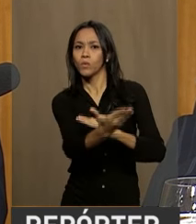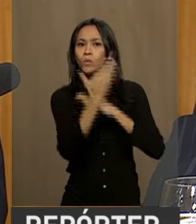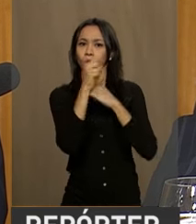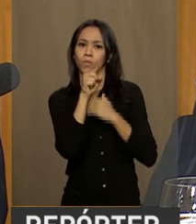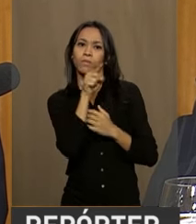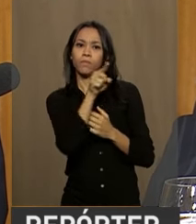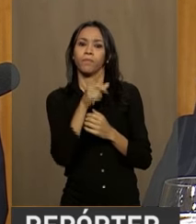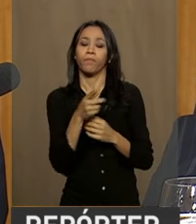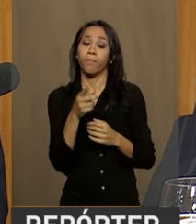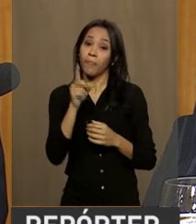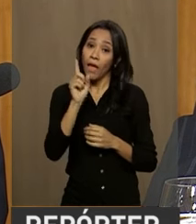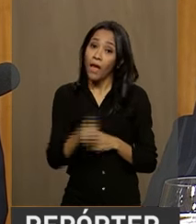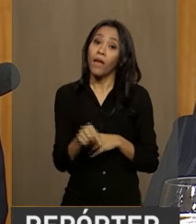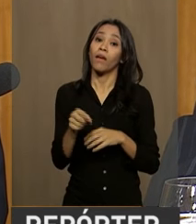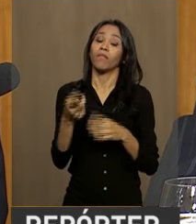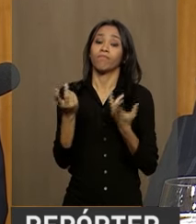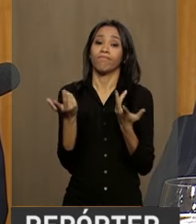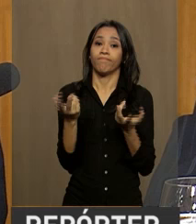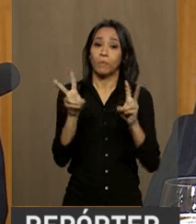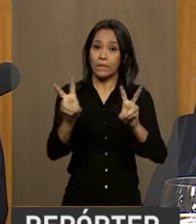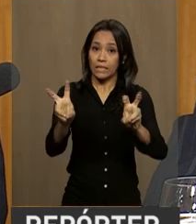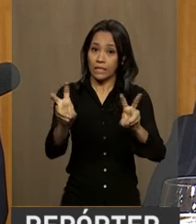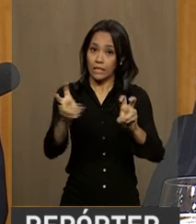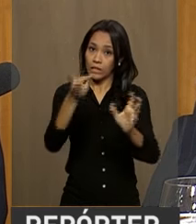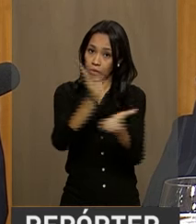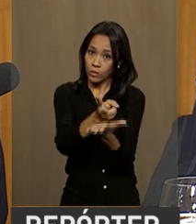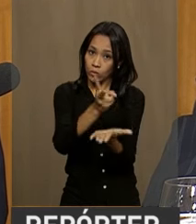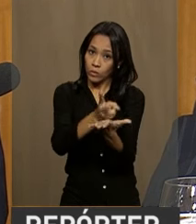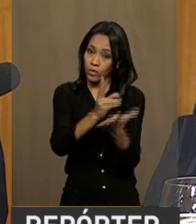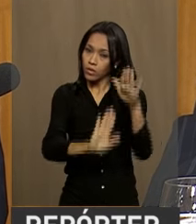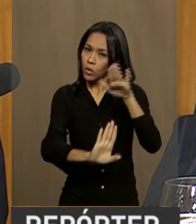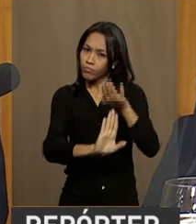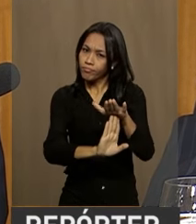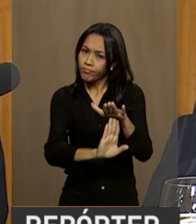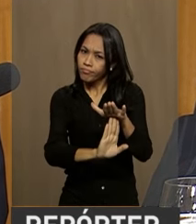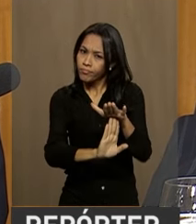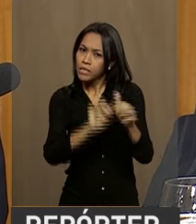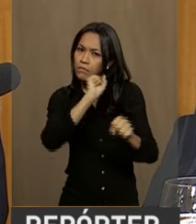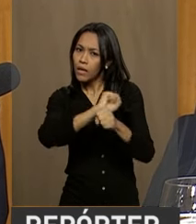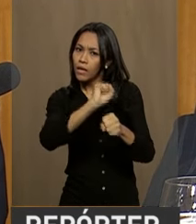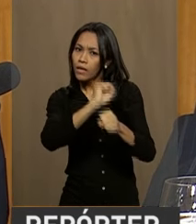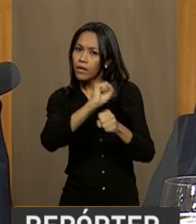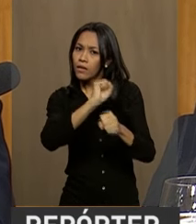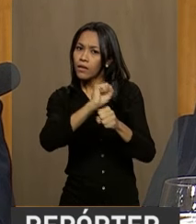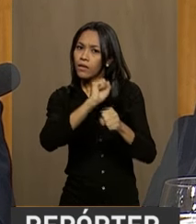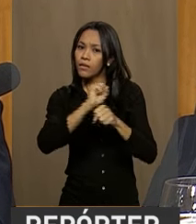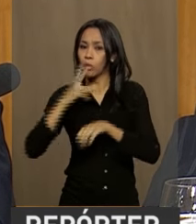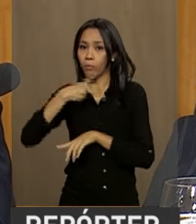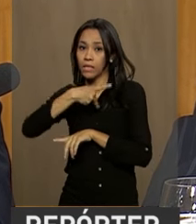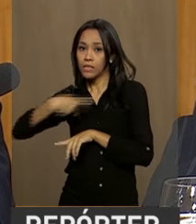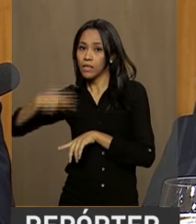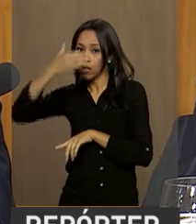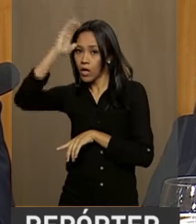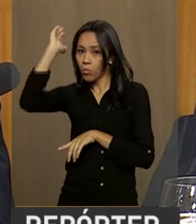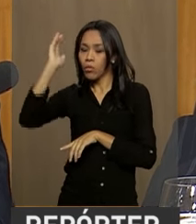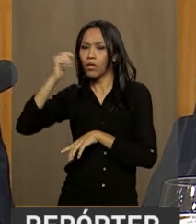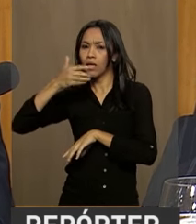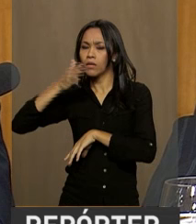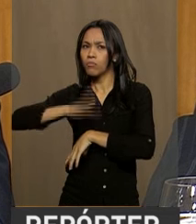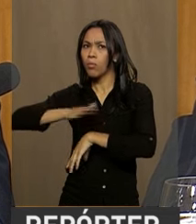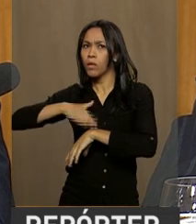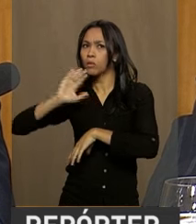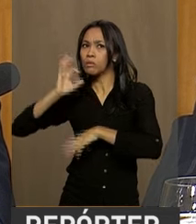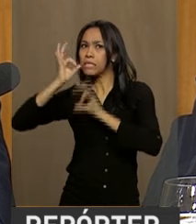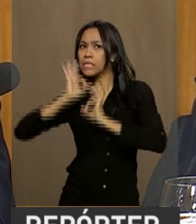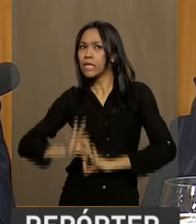um tema que permanece stand-by, aguardando o presidente da República saber ao momento certo em